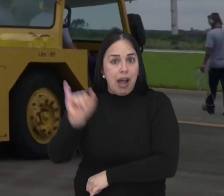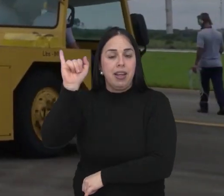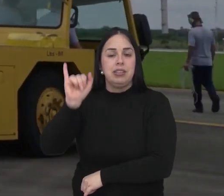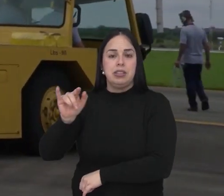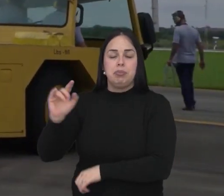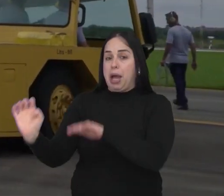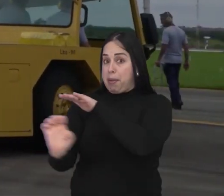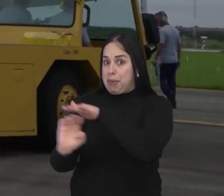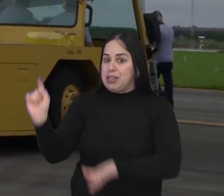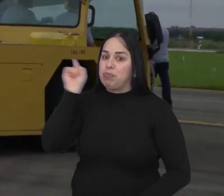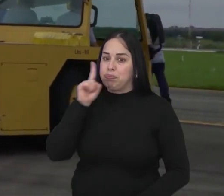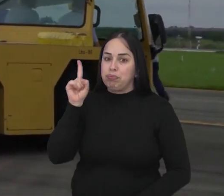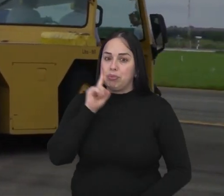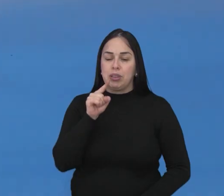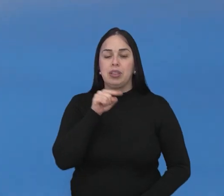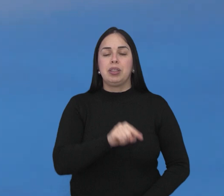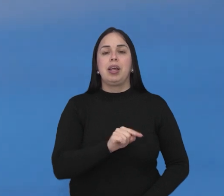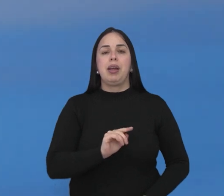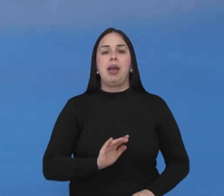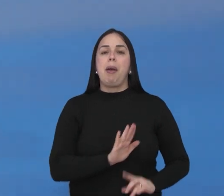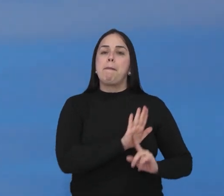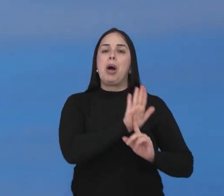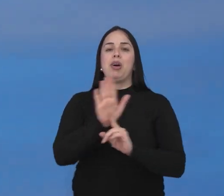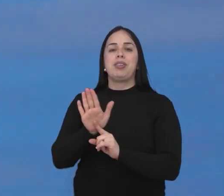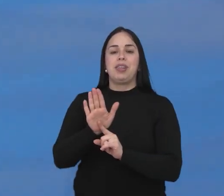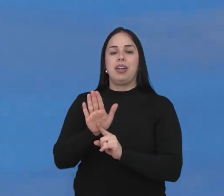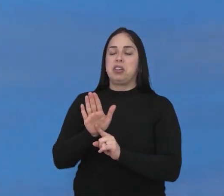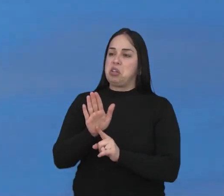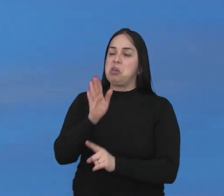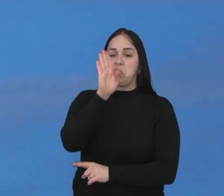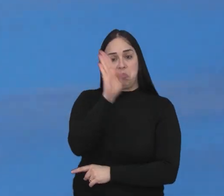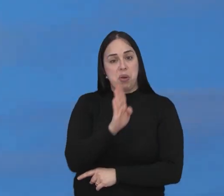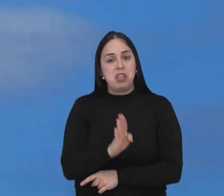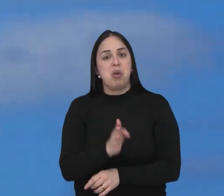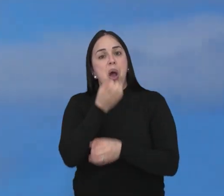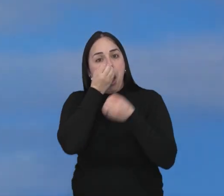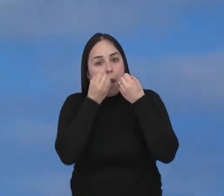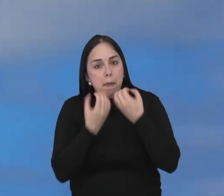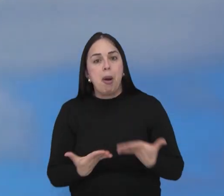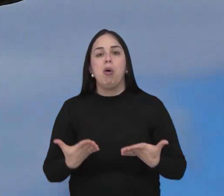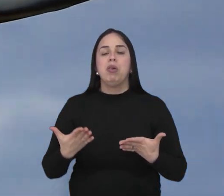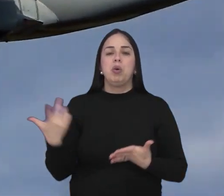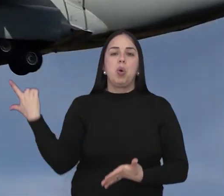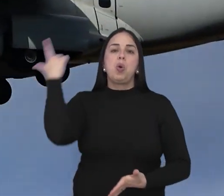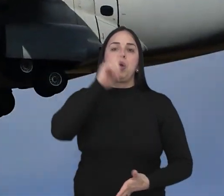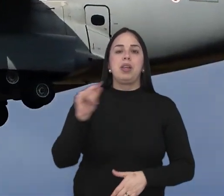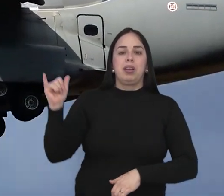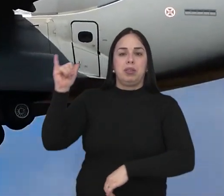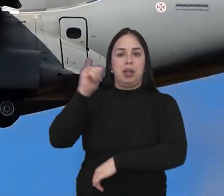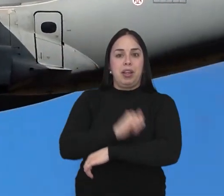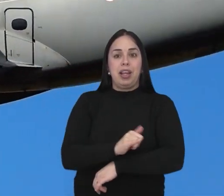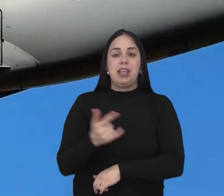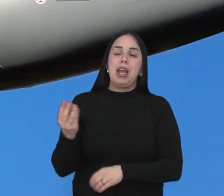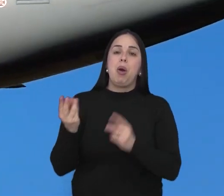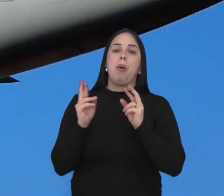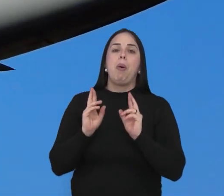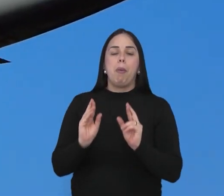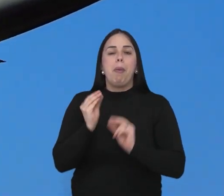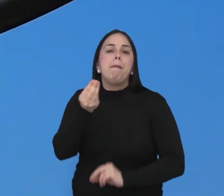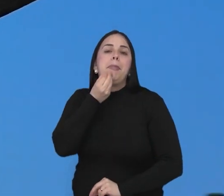ser vendidos aos Estados Unidos fortalecem a imagem comercial do Brasil, abrindo margem para